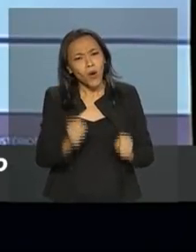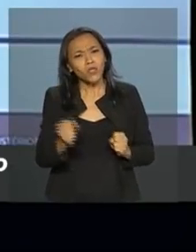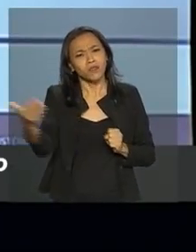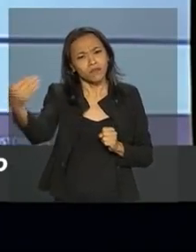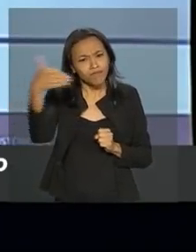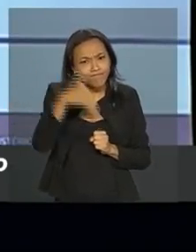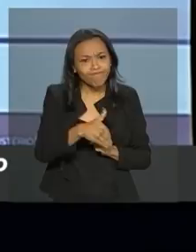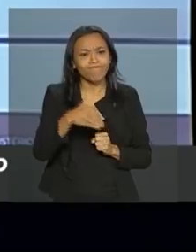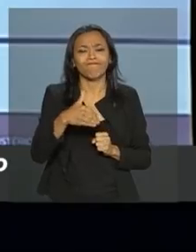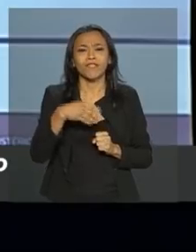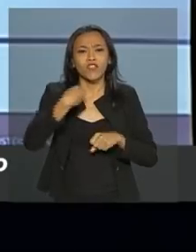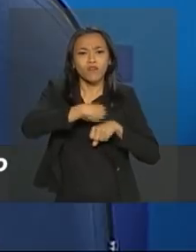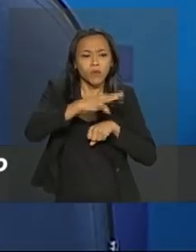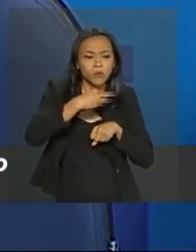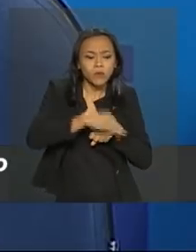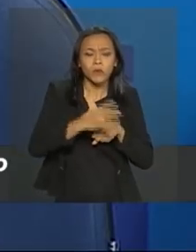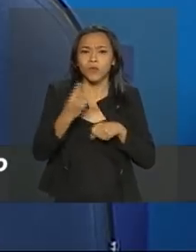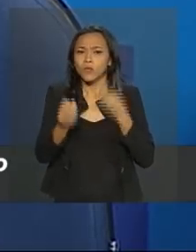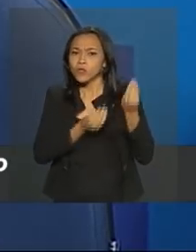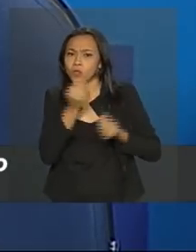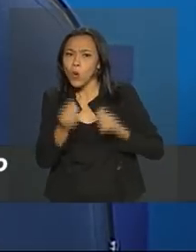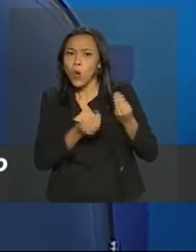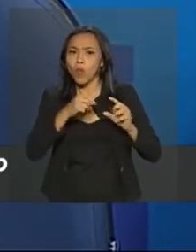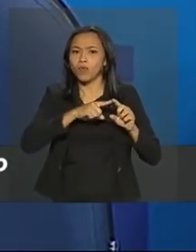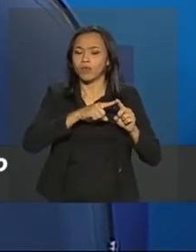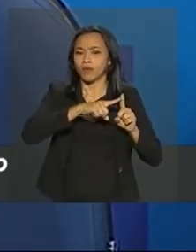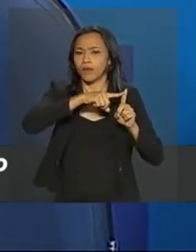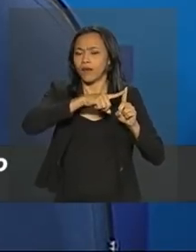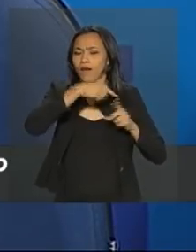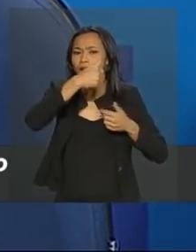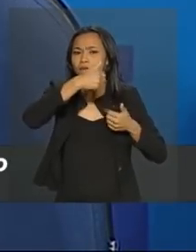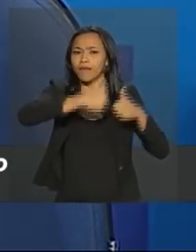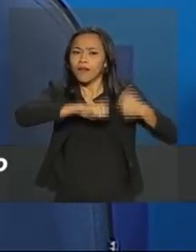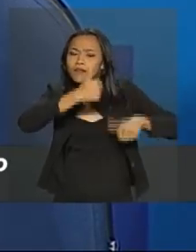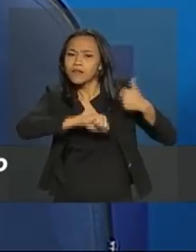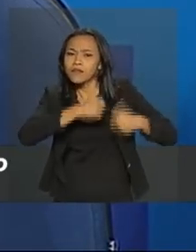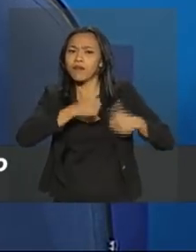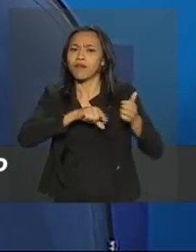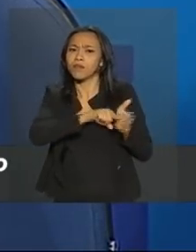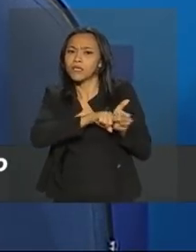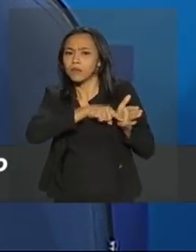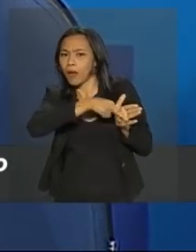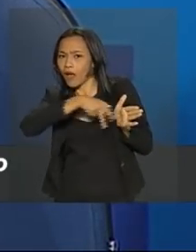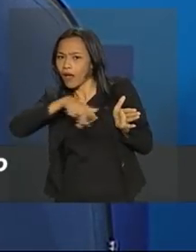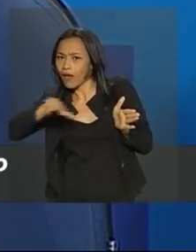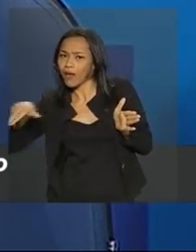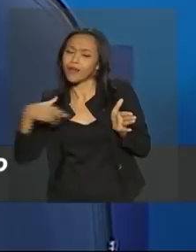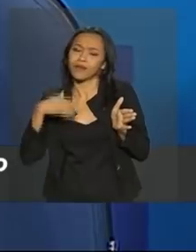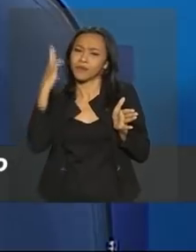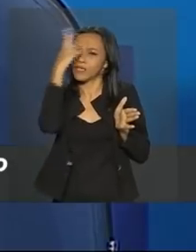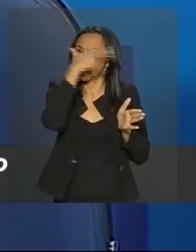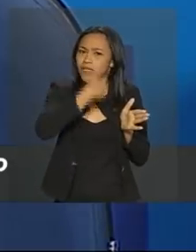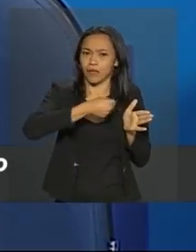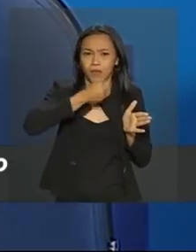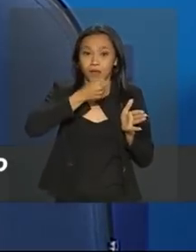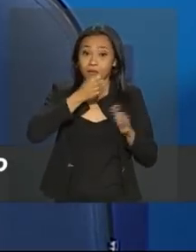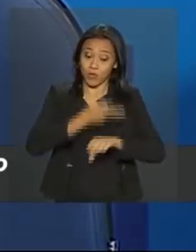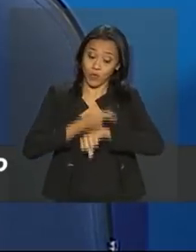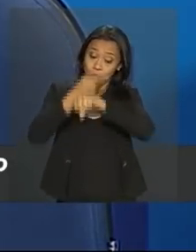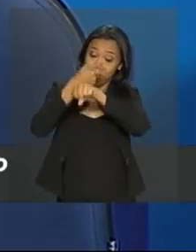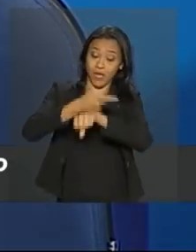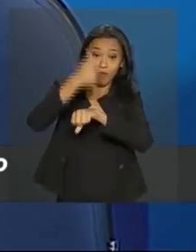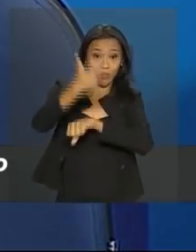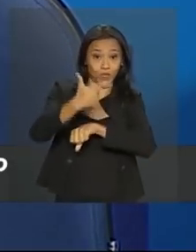riquíssimos dados de avaliações estatísticas pra concorrer com belíssimos reportagens ao segundo prémio nep